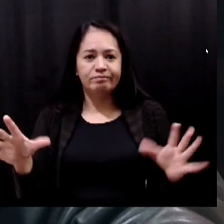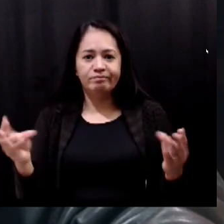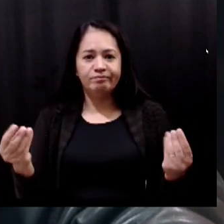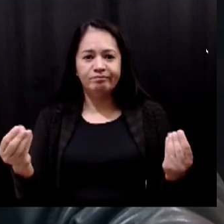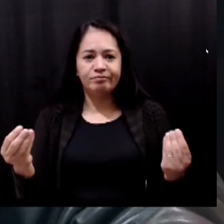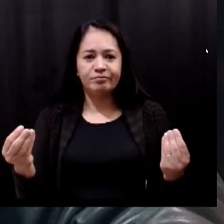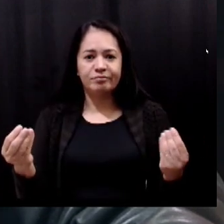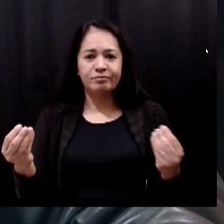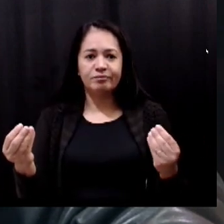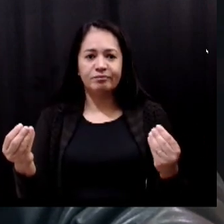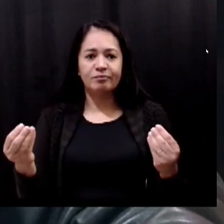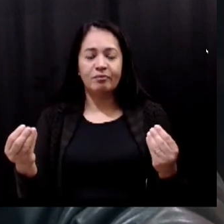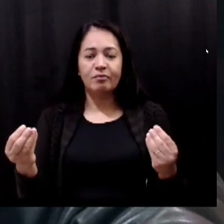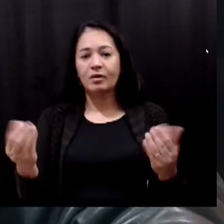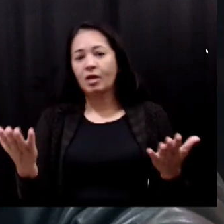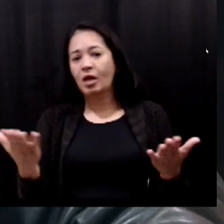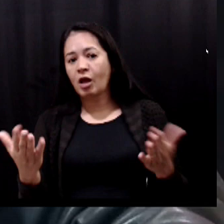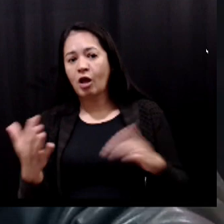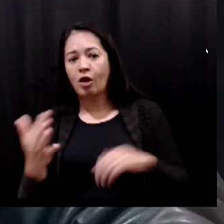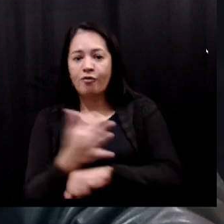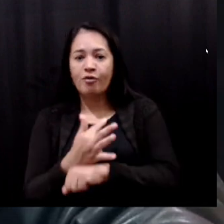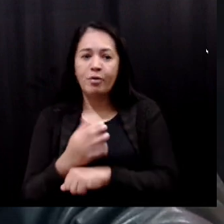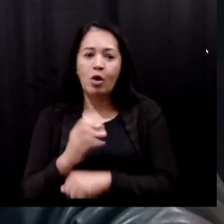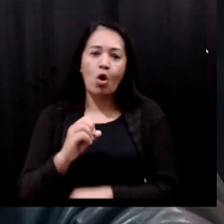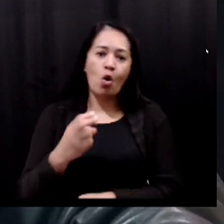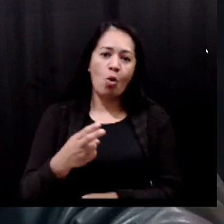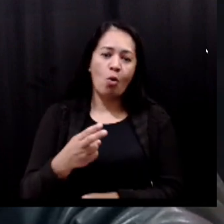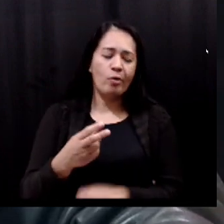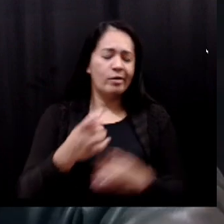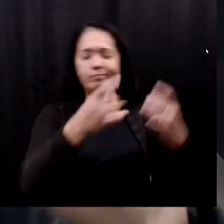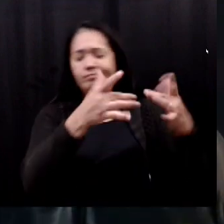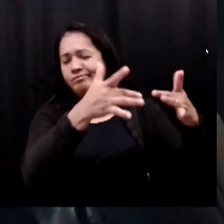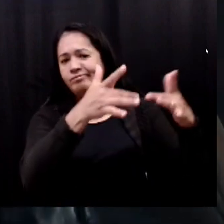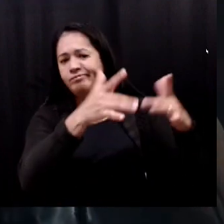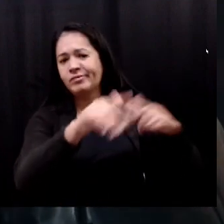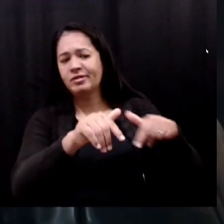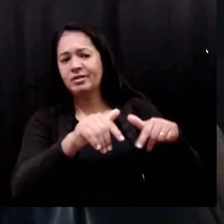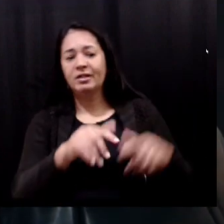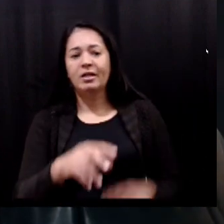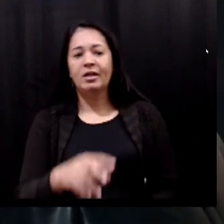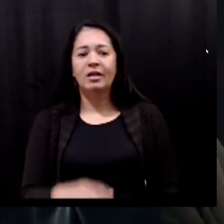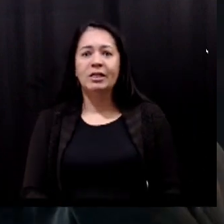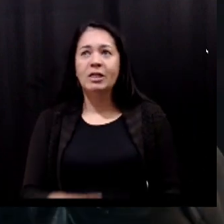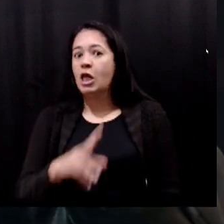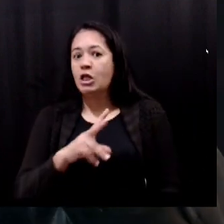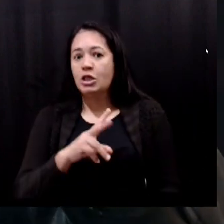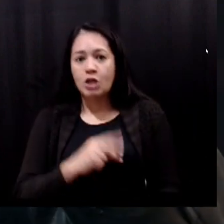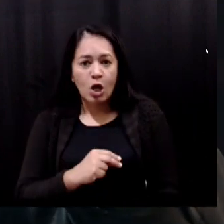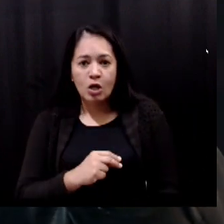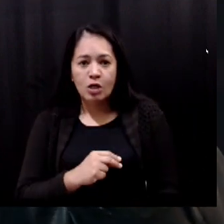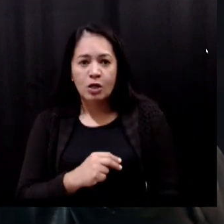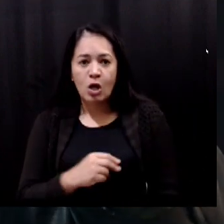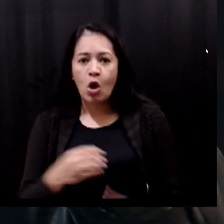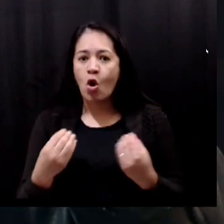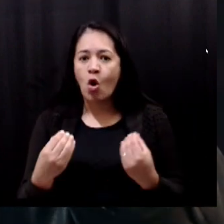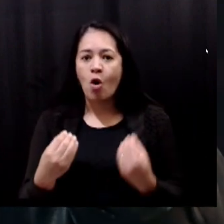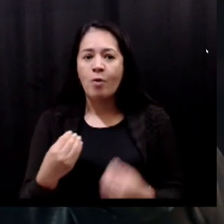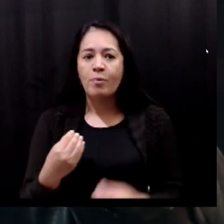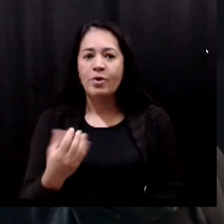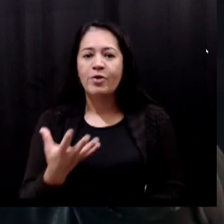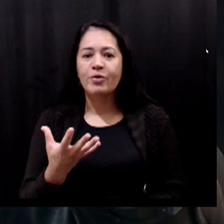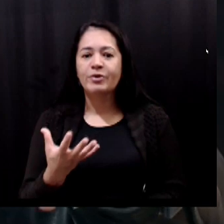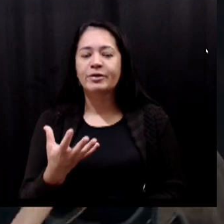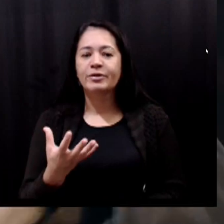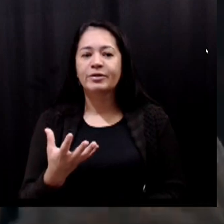formalmente ou se autodesligam das atividades, né? Aquela história de, nossa, como eu gostaria de ter uma